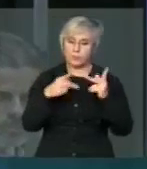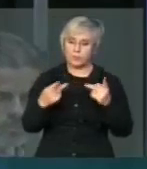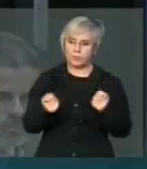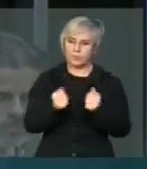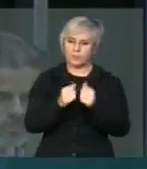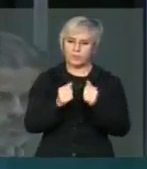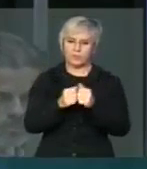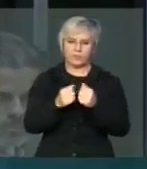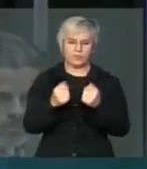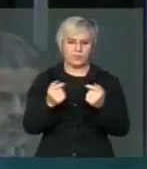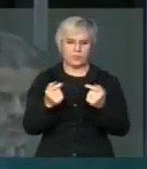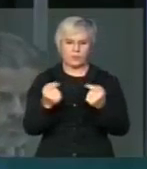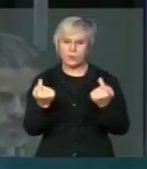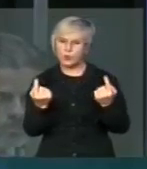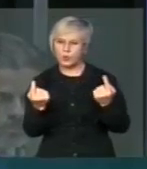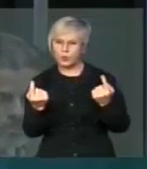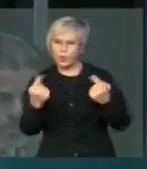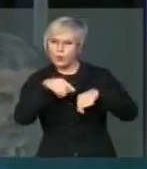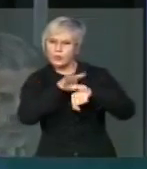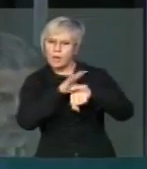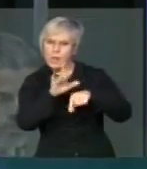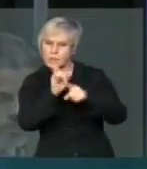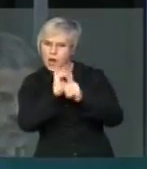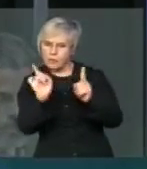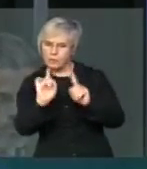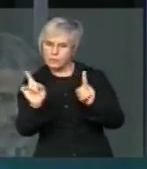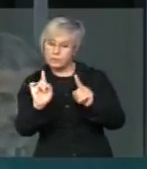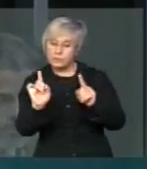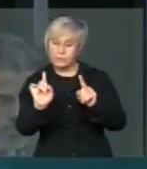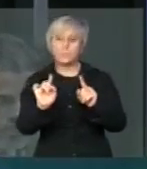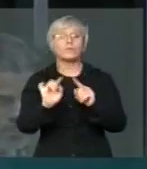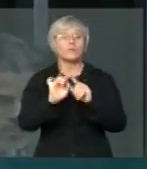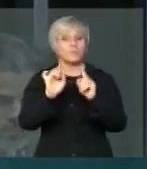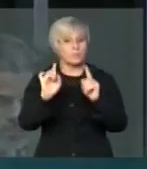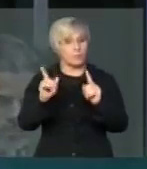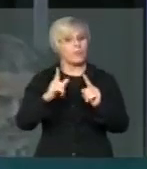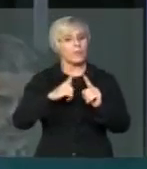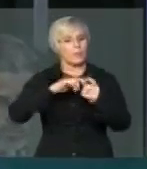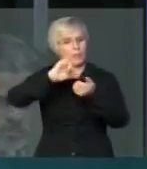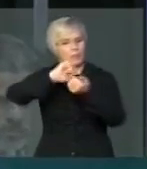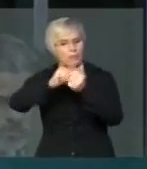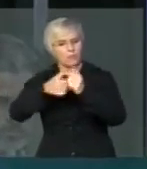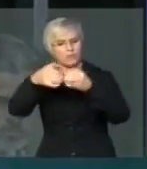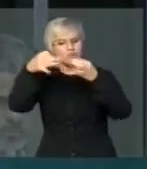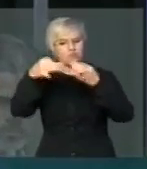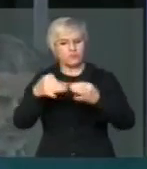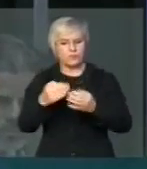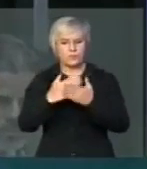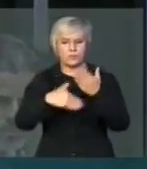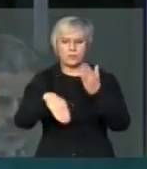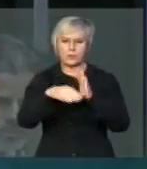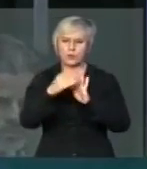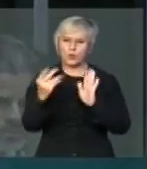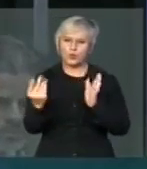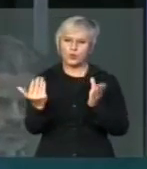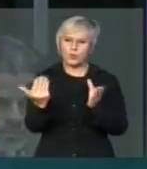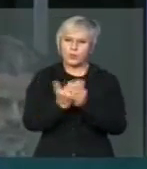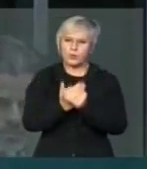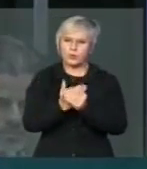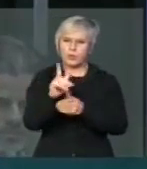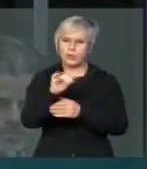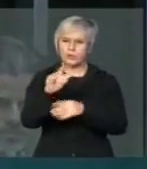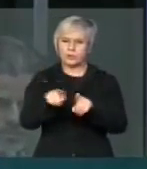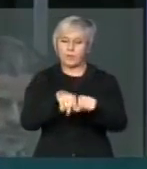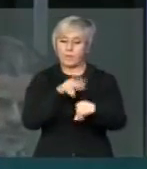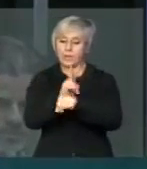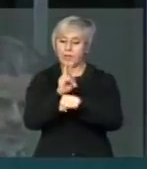encontram-se longe de afrontar a supremacia constitucional. Ao contrário, adequa-se aos princípios que regem o devido processo legal e a ampla